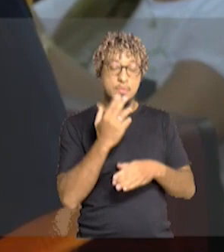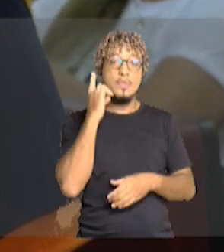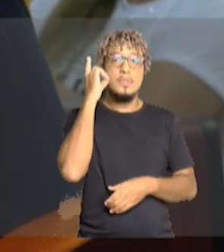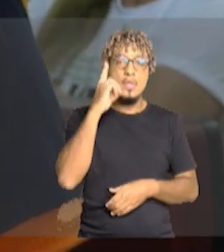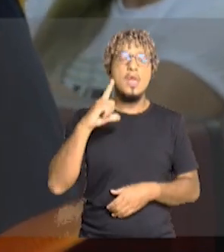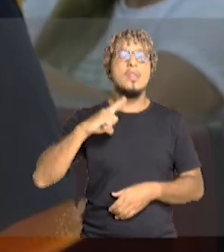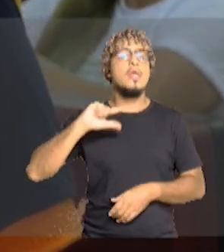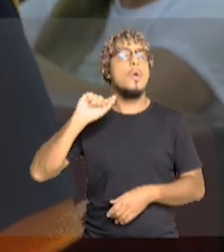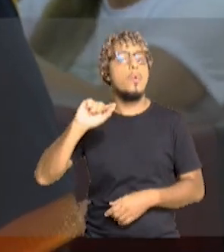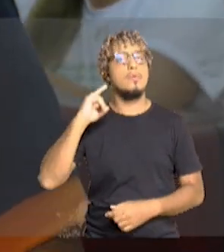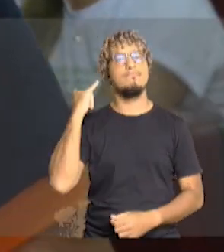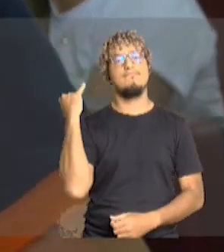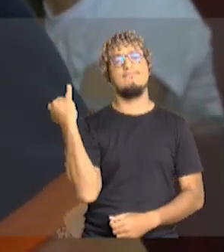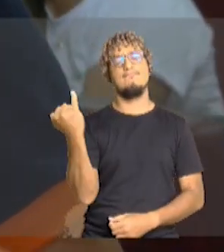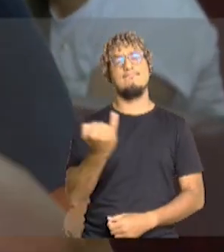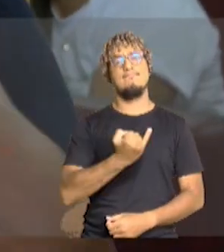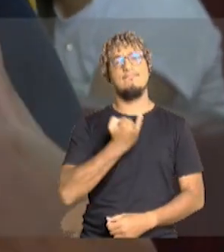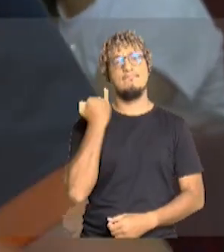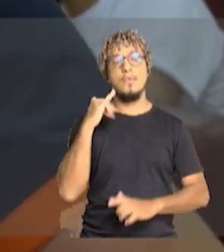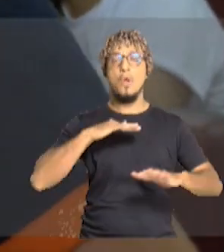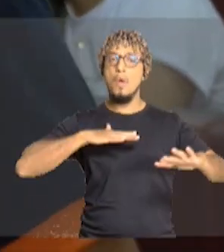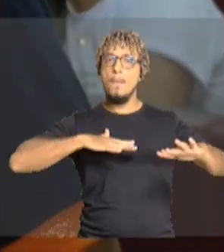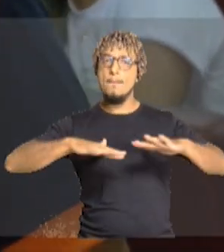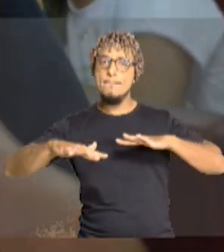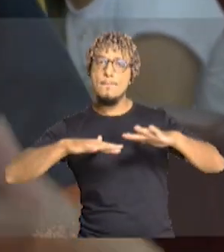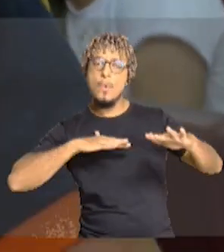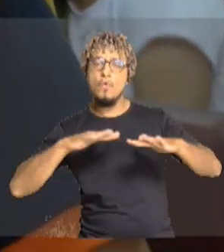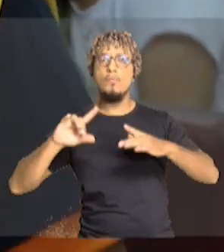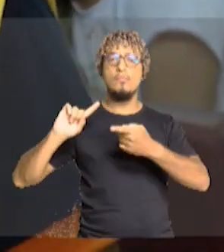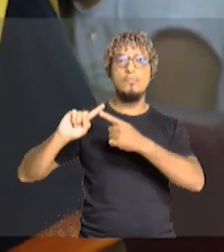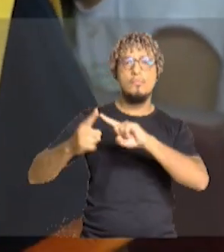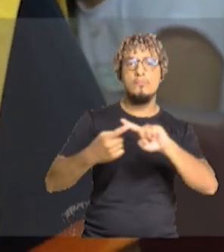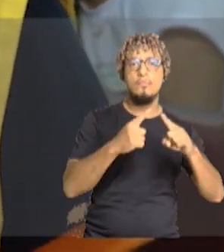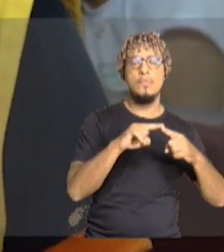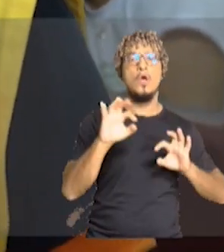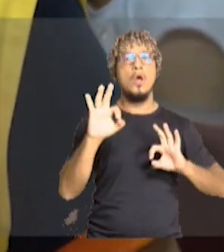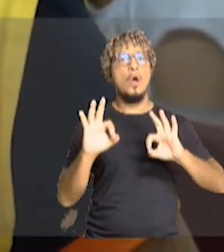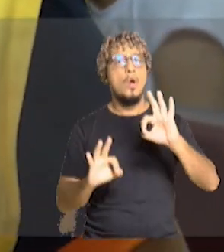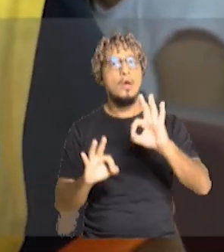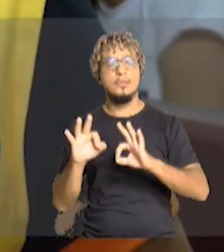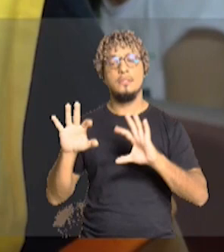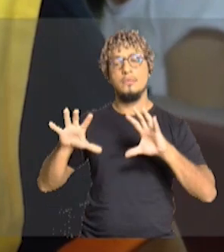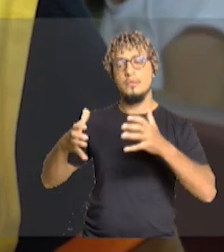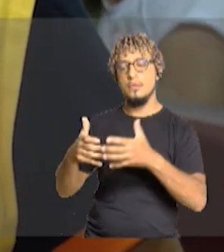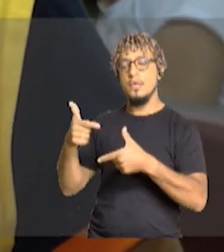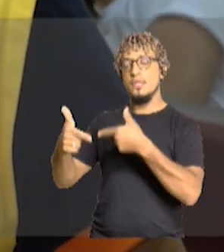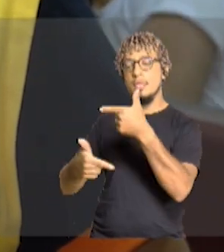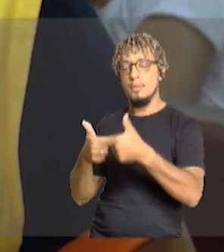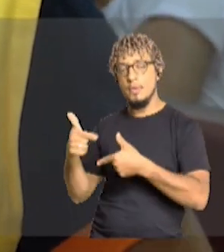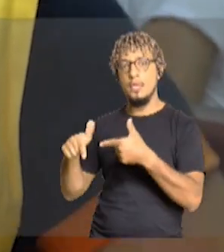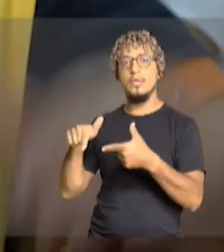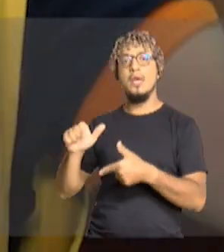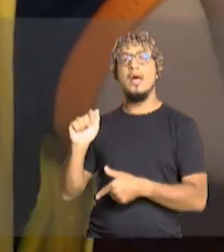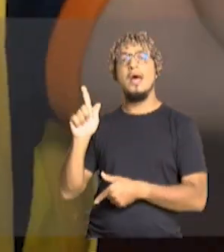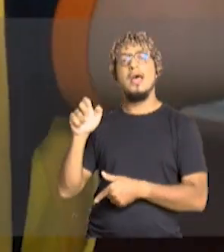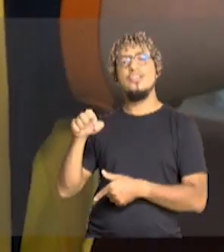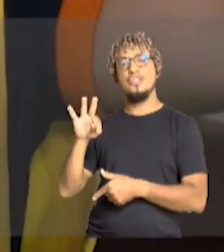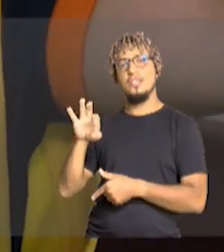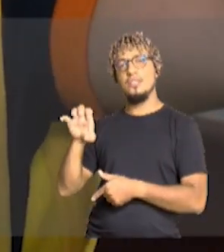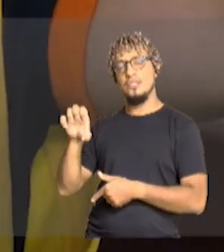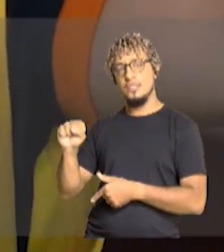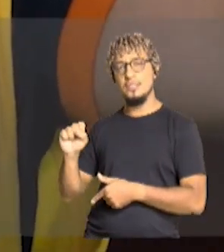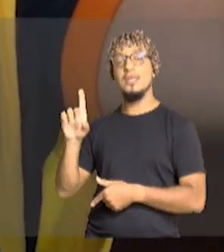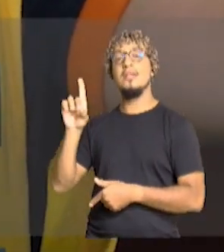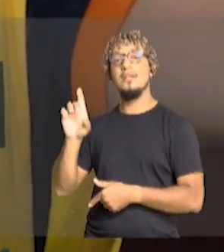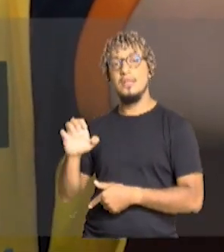tem uma fundamental importância no movimento na mobilização na organização dos trabalhadores agentes comunitários de saúde a